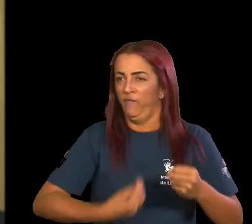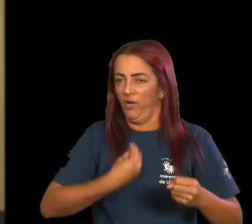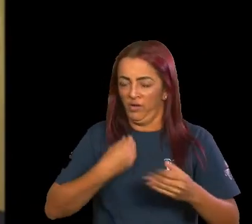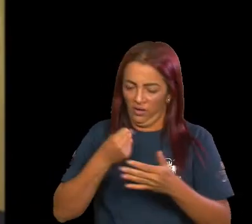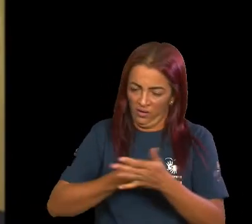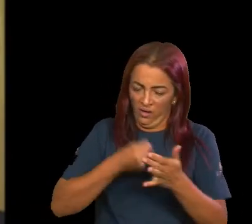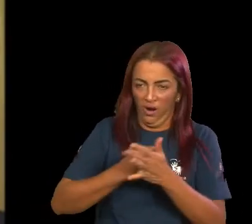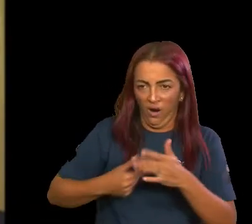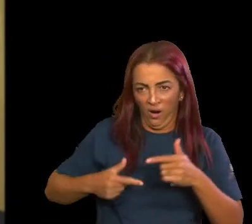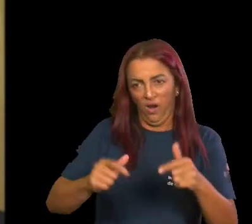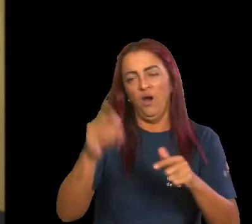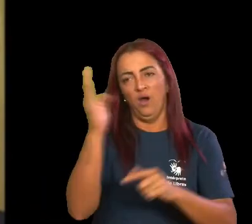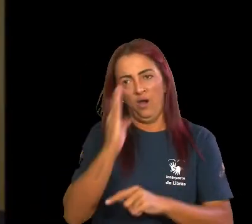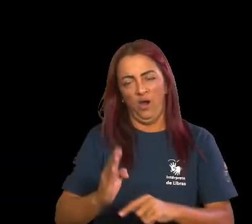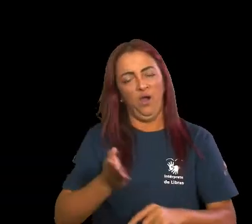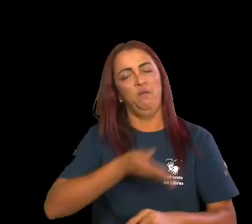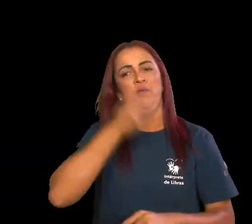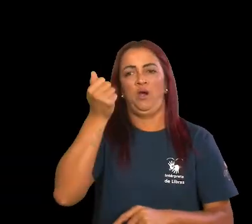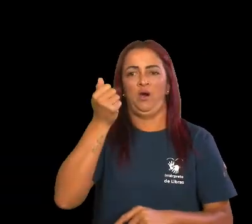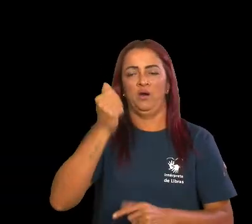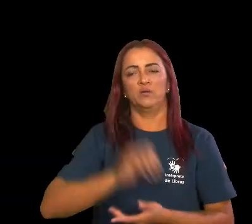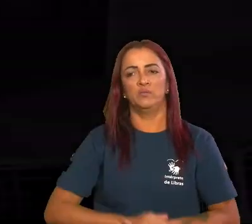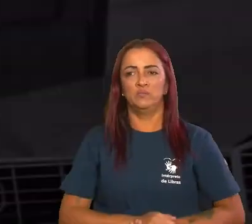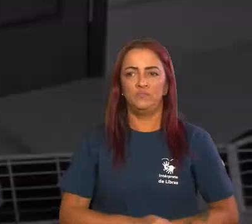por um Brasil mais justo e solidário.